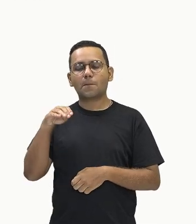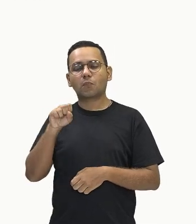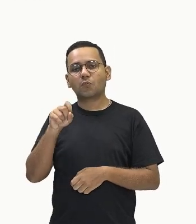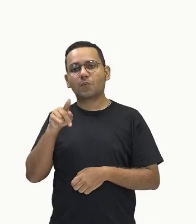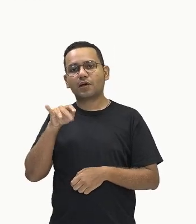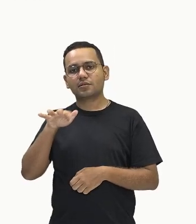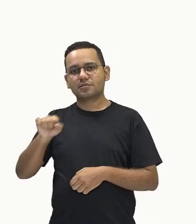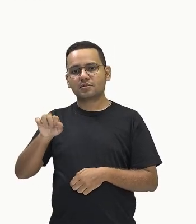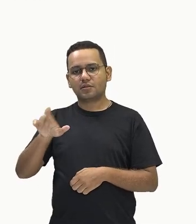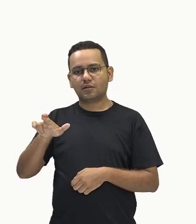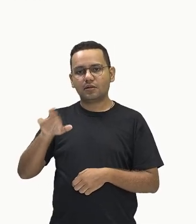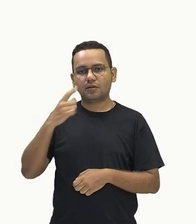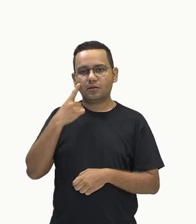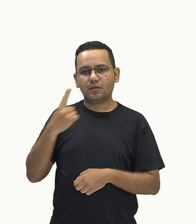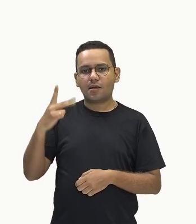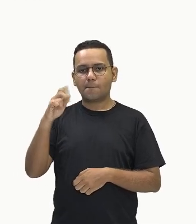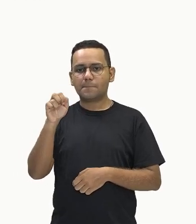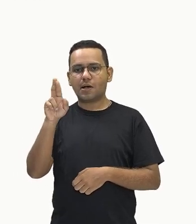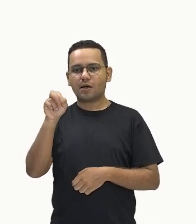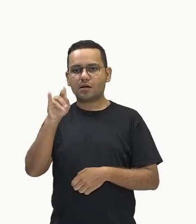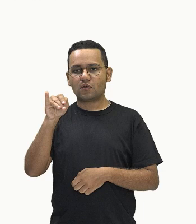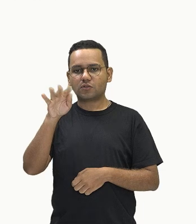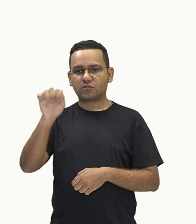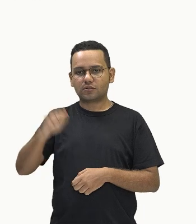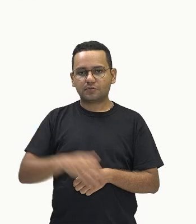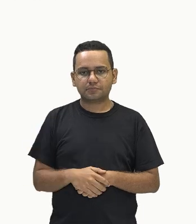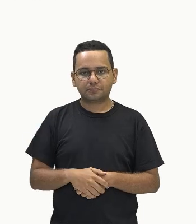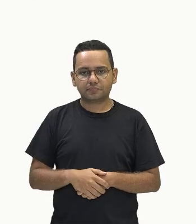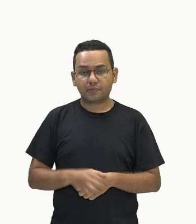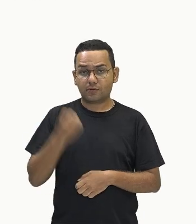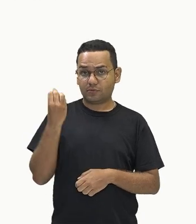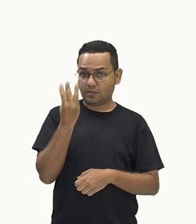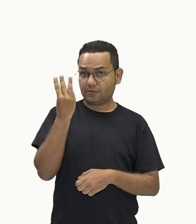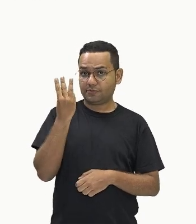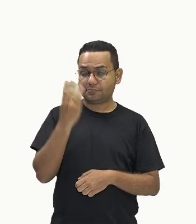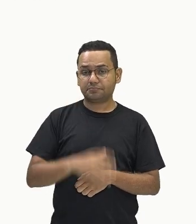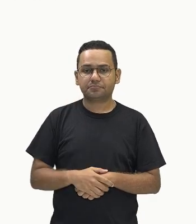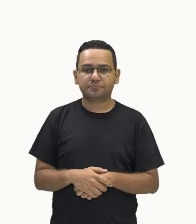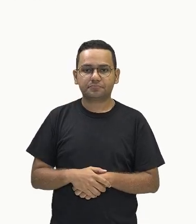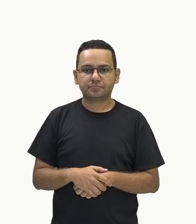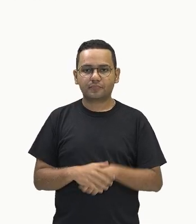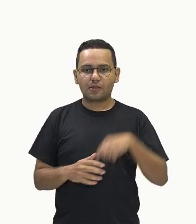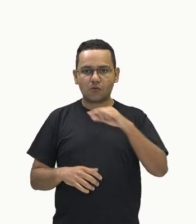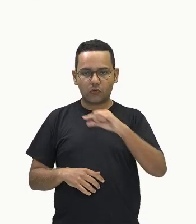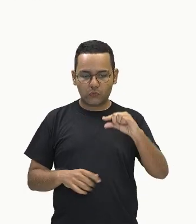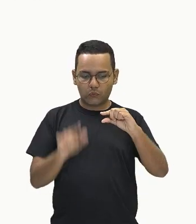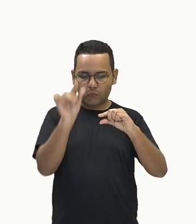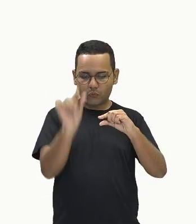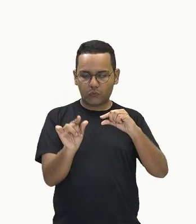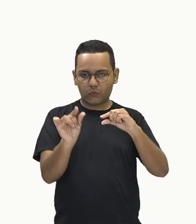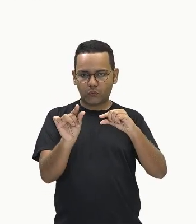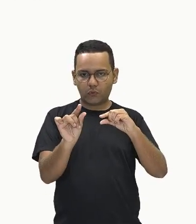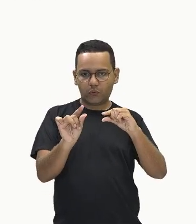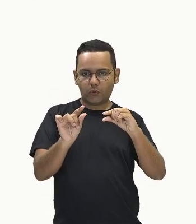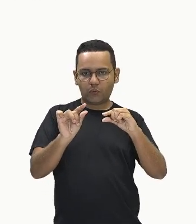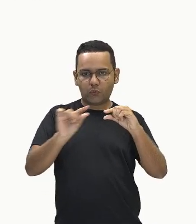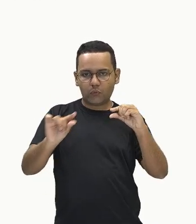a parótida, certo? Então, nós temos a distribuição dessas três